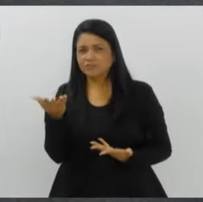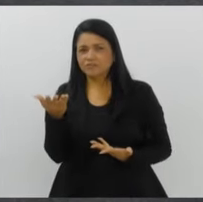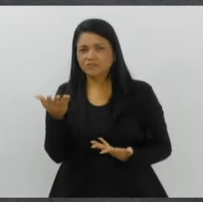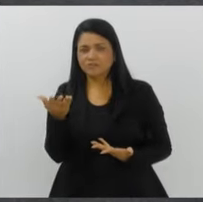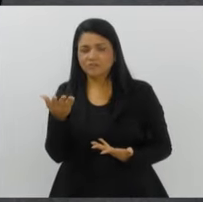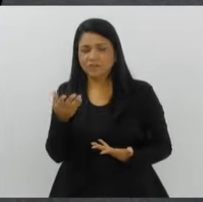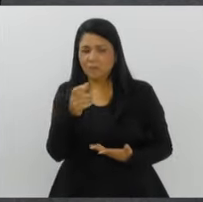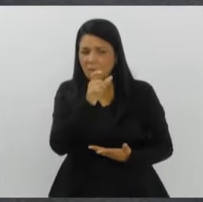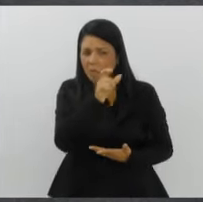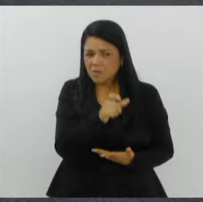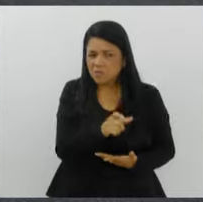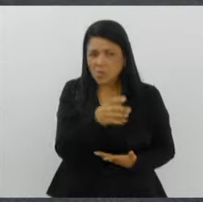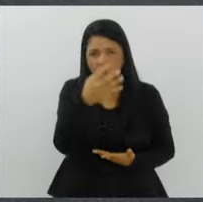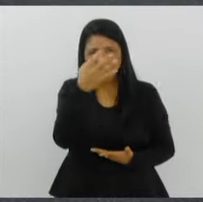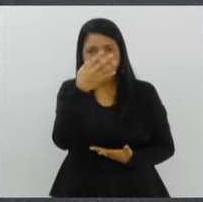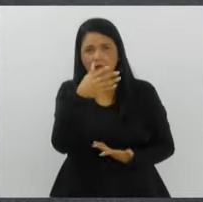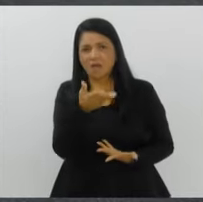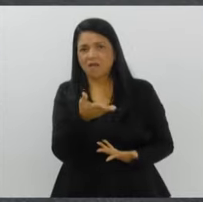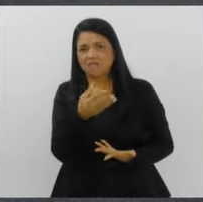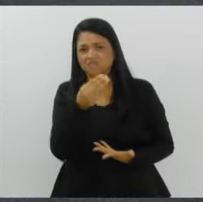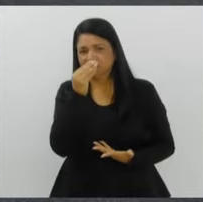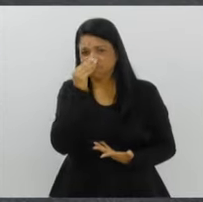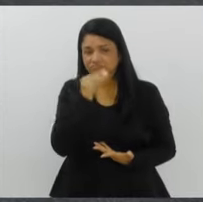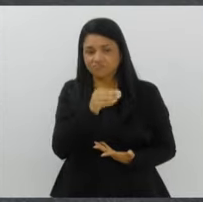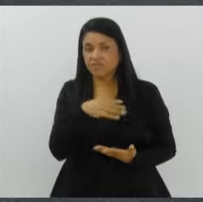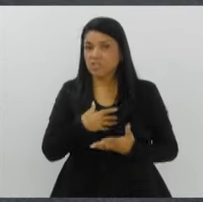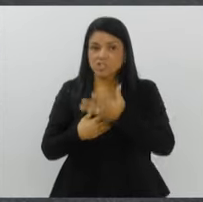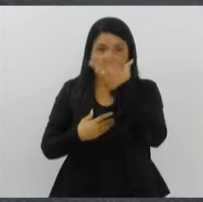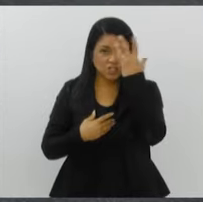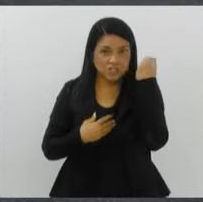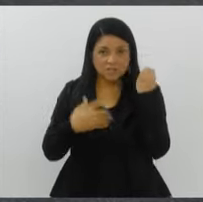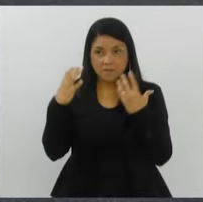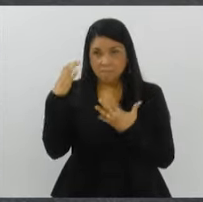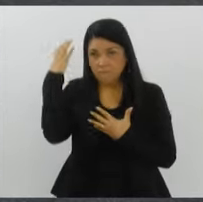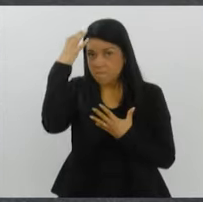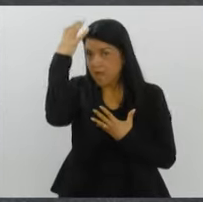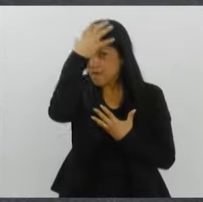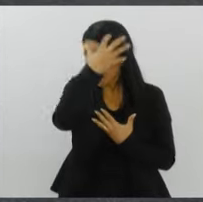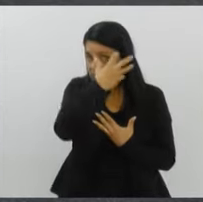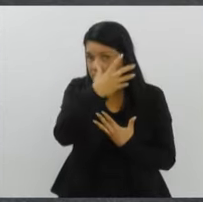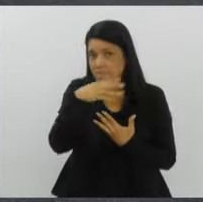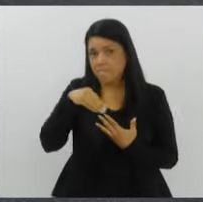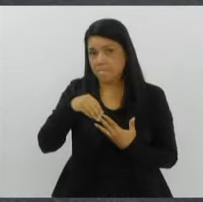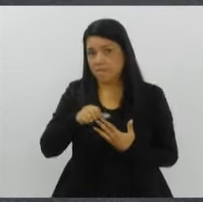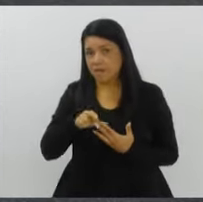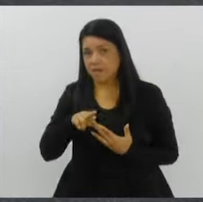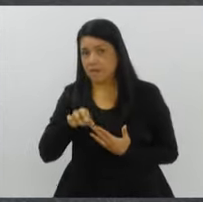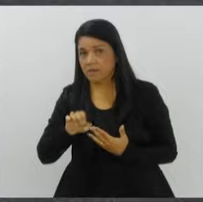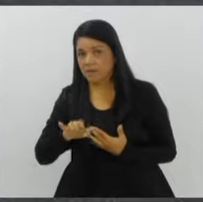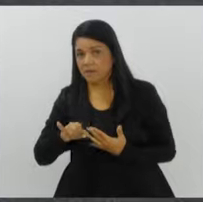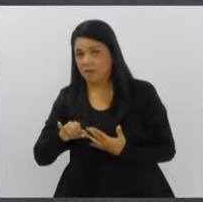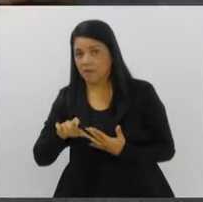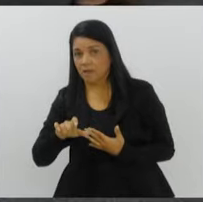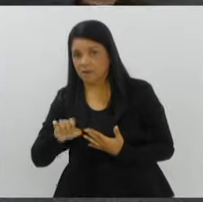porque a gente não pode esquecer o caso de Marielle, a gente não pode esquecer que há dezenas de